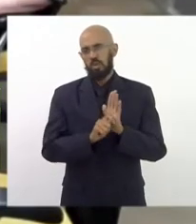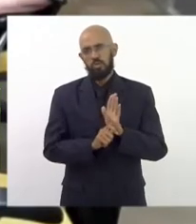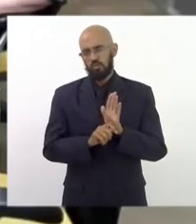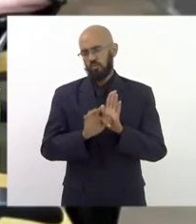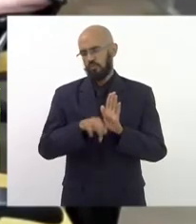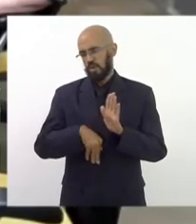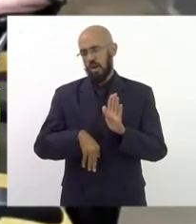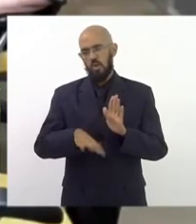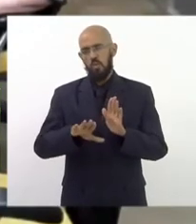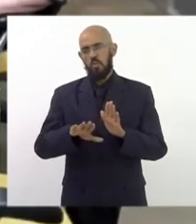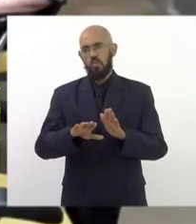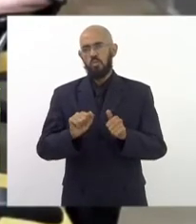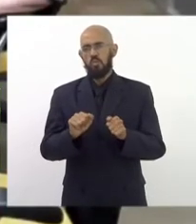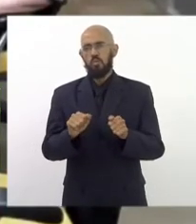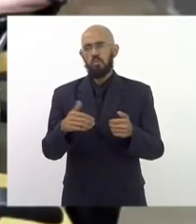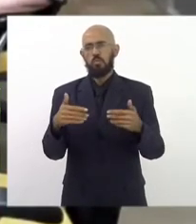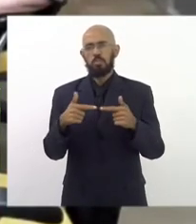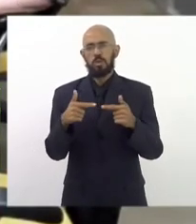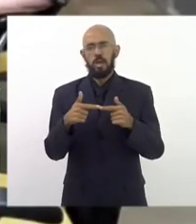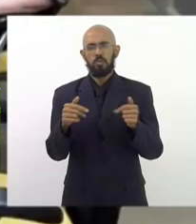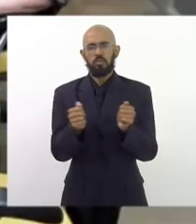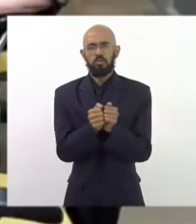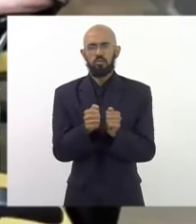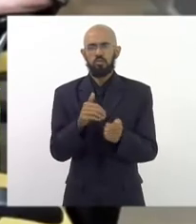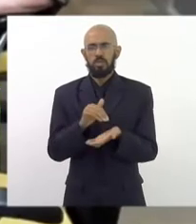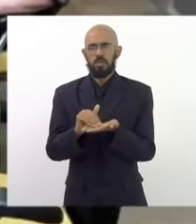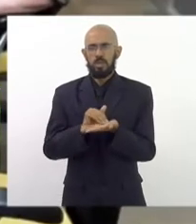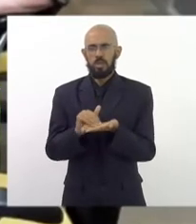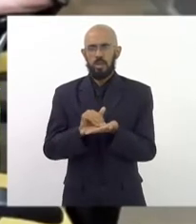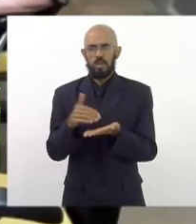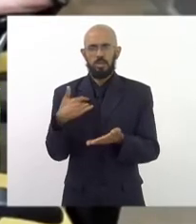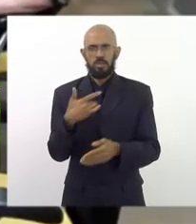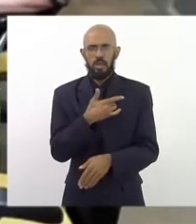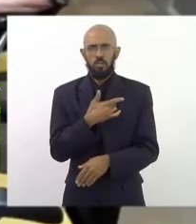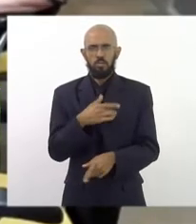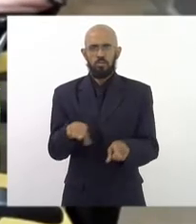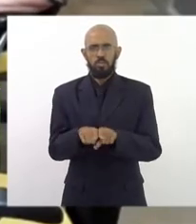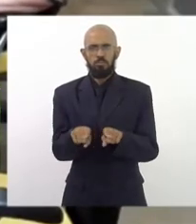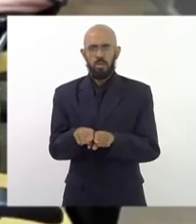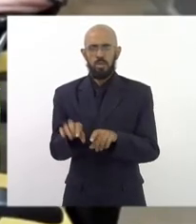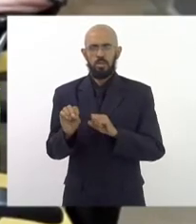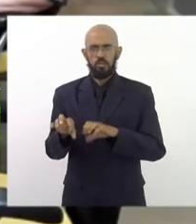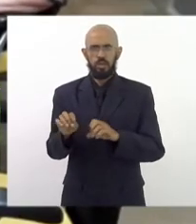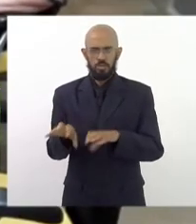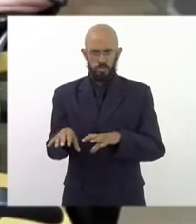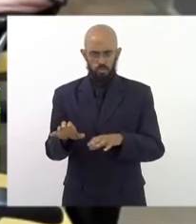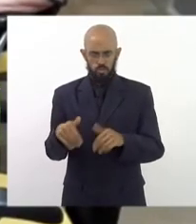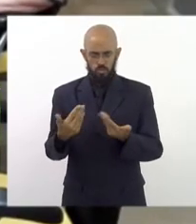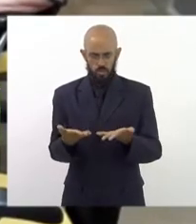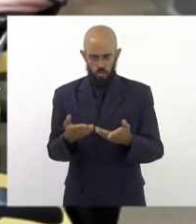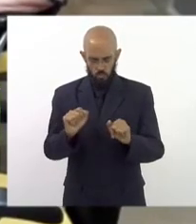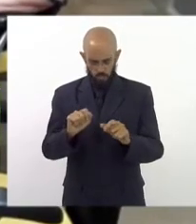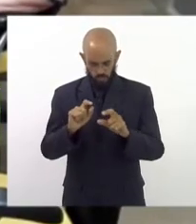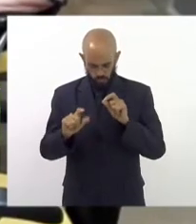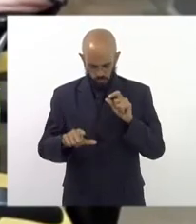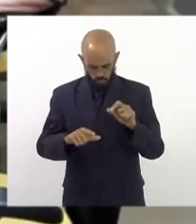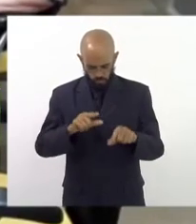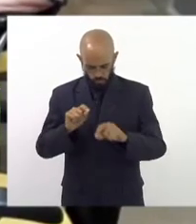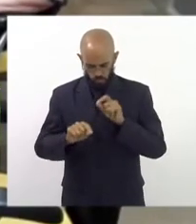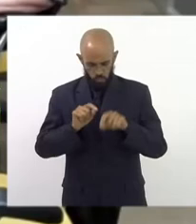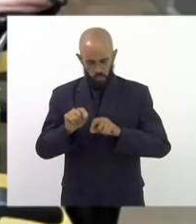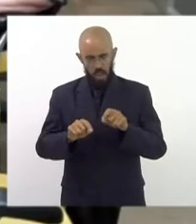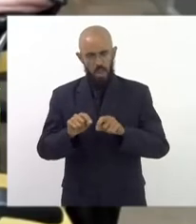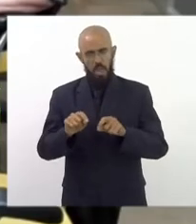isso combinado com a Secretaria de Saúde e a Secretaria de Educação. Então, nós estamos, além de